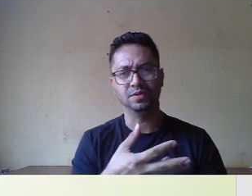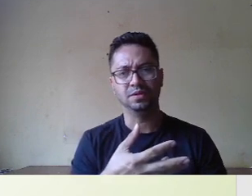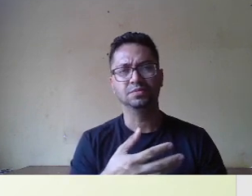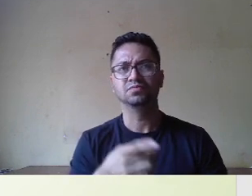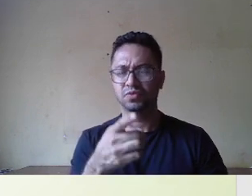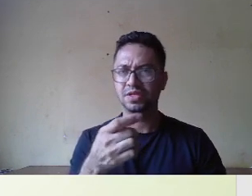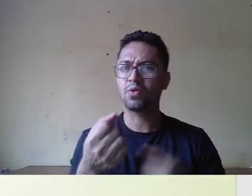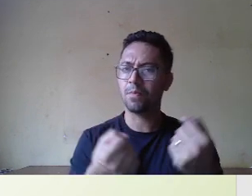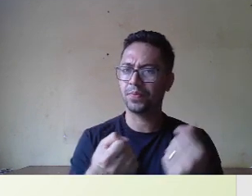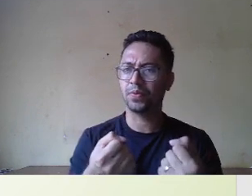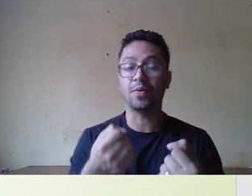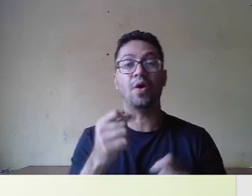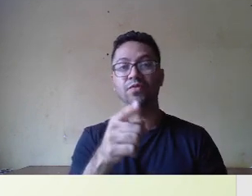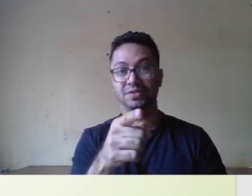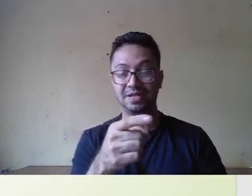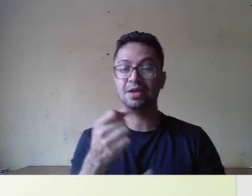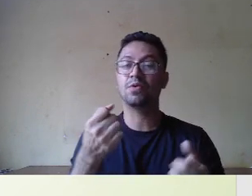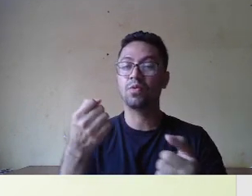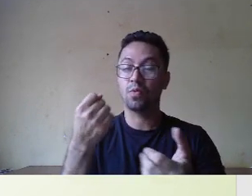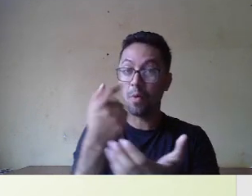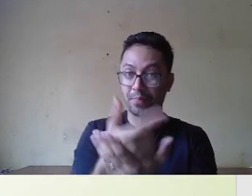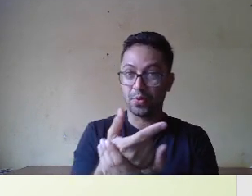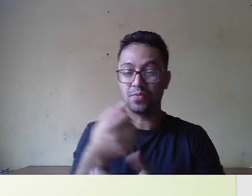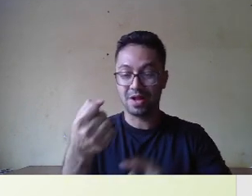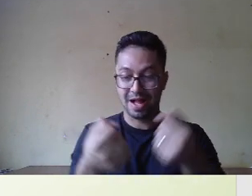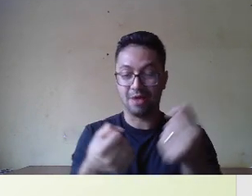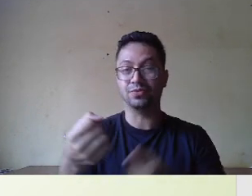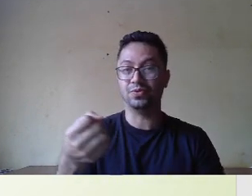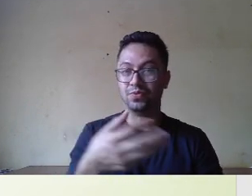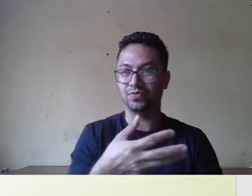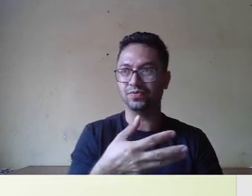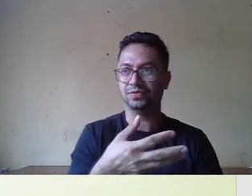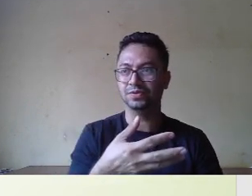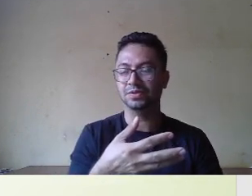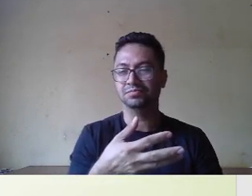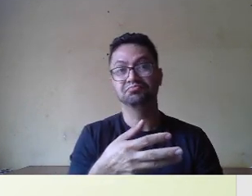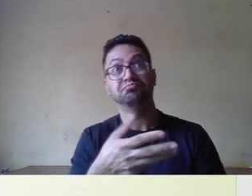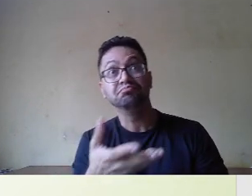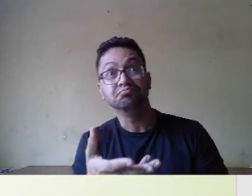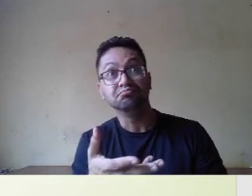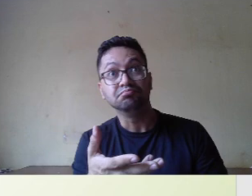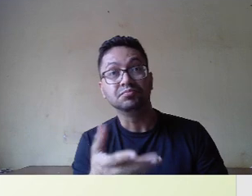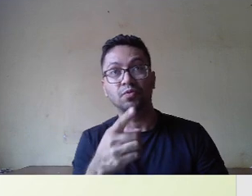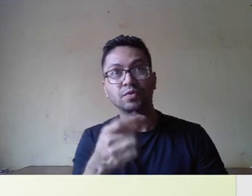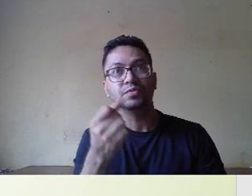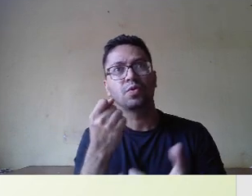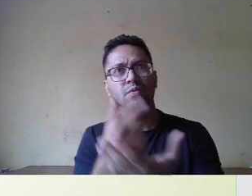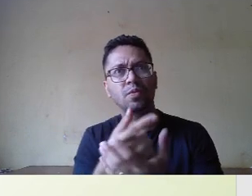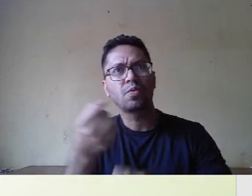novo. Você comprou um carro novo.